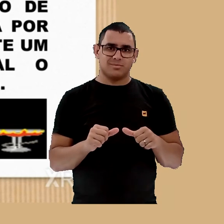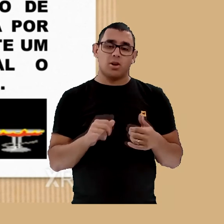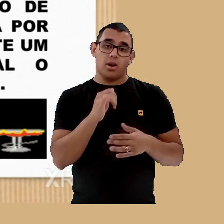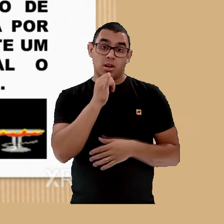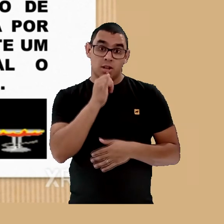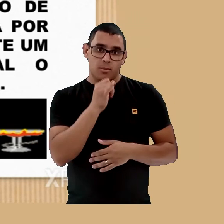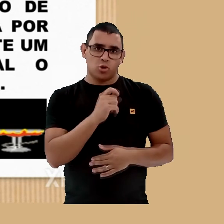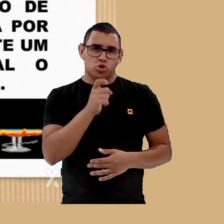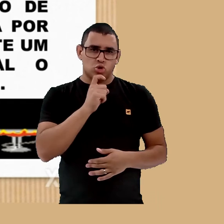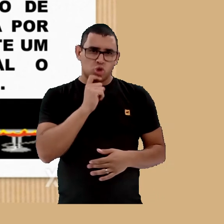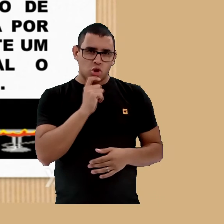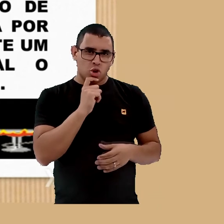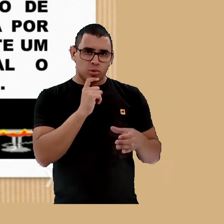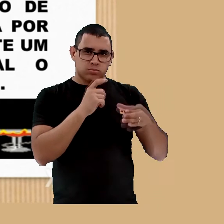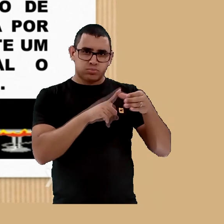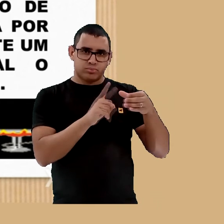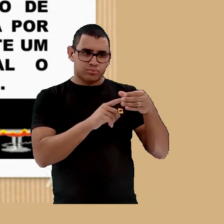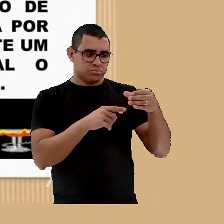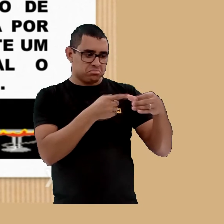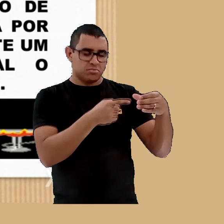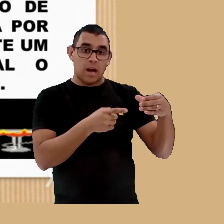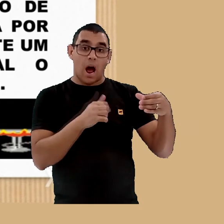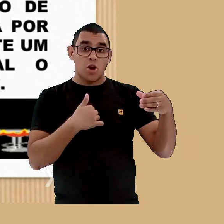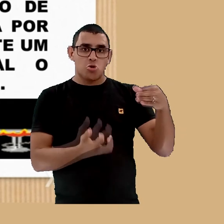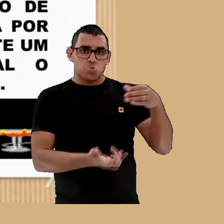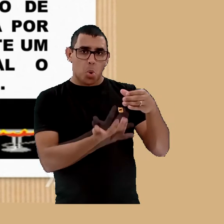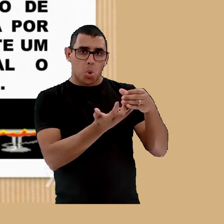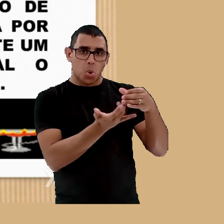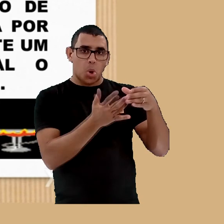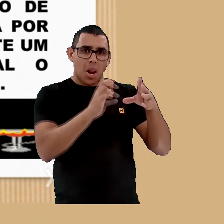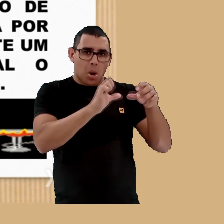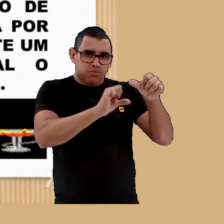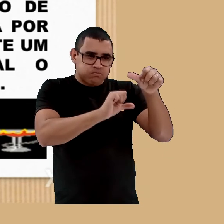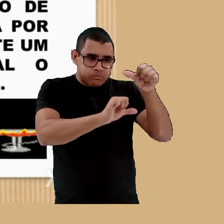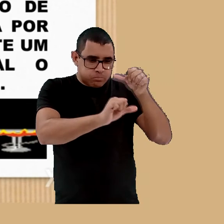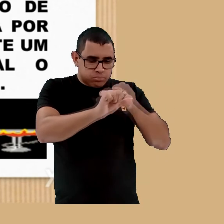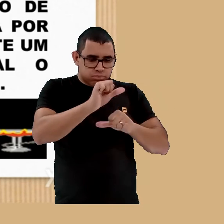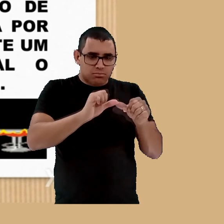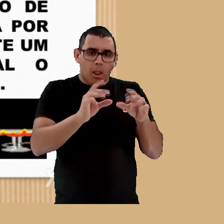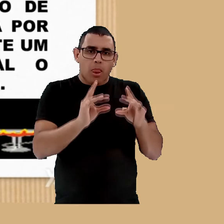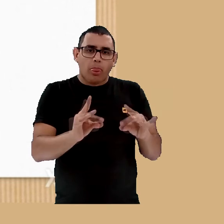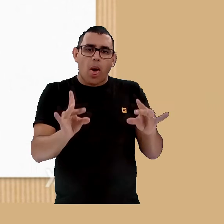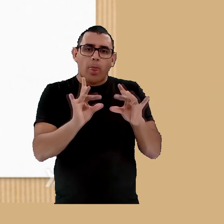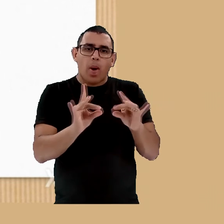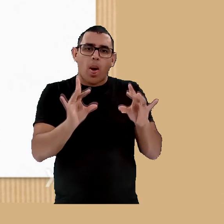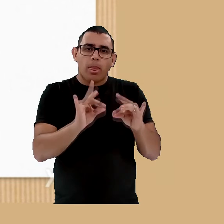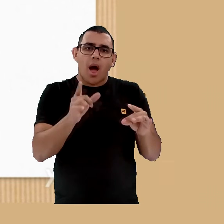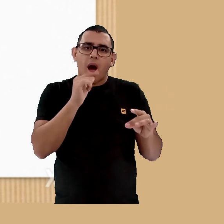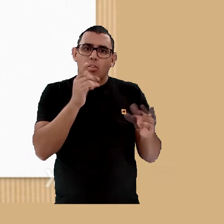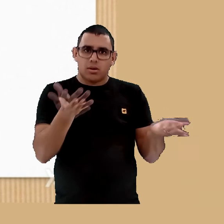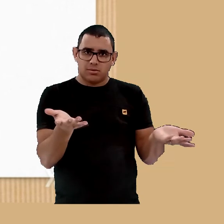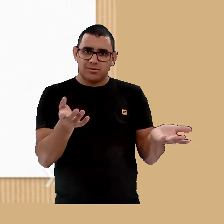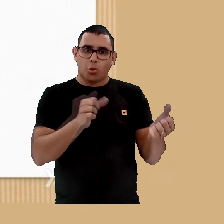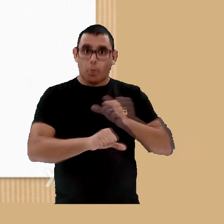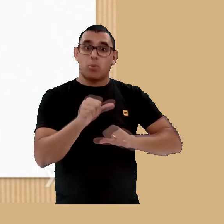dessa barra, onde essa temperatura, ela se propagou com a condução térmica. Já no